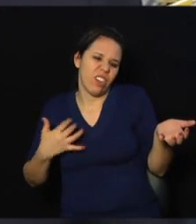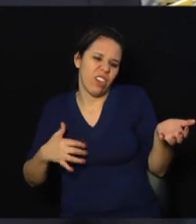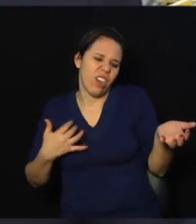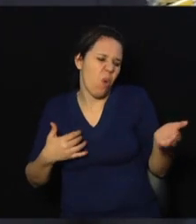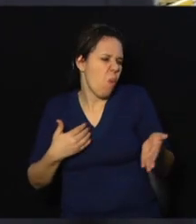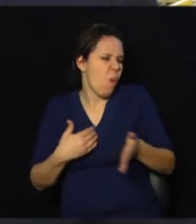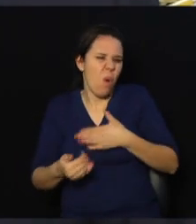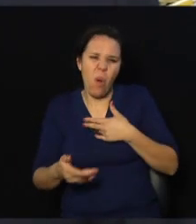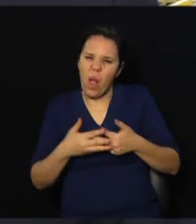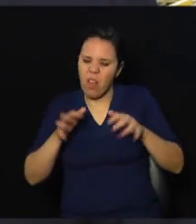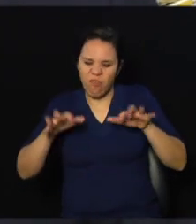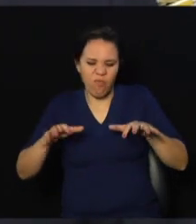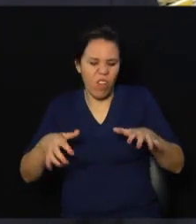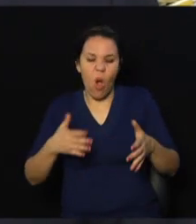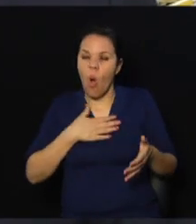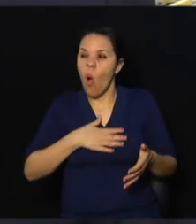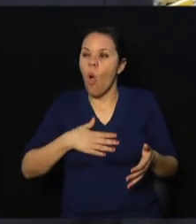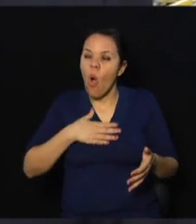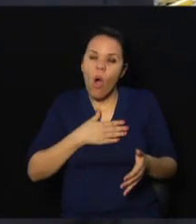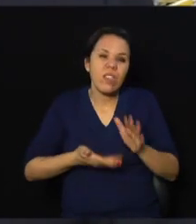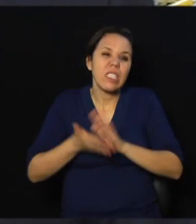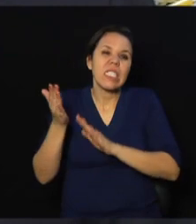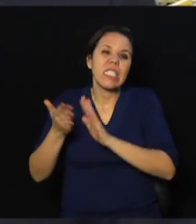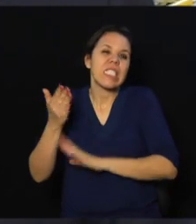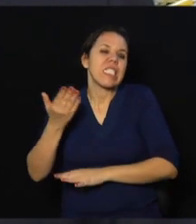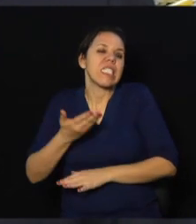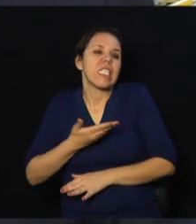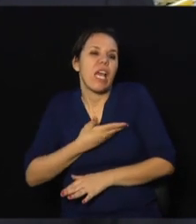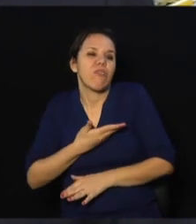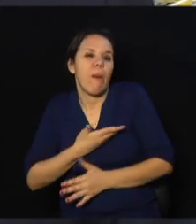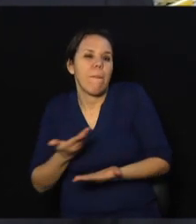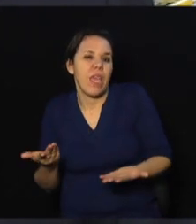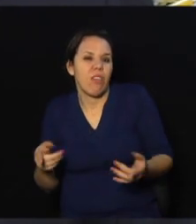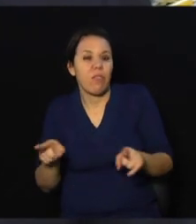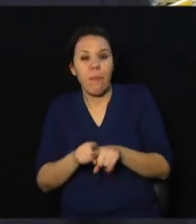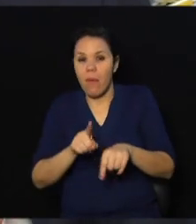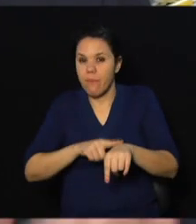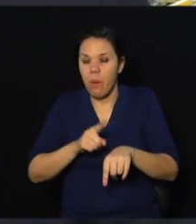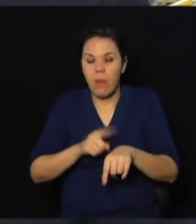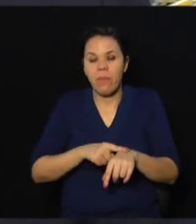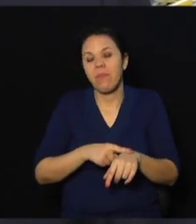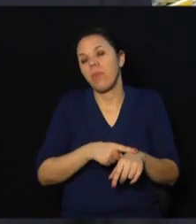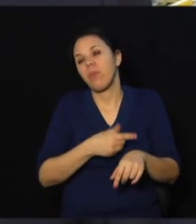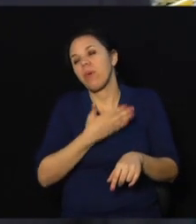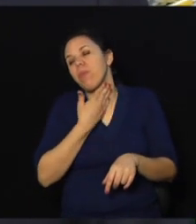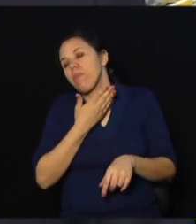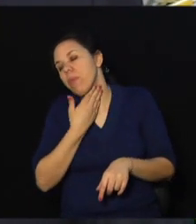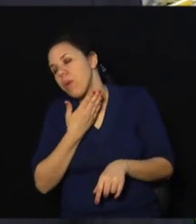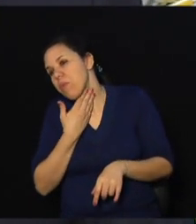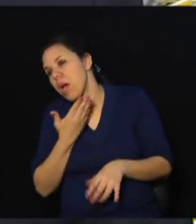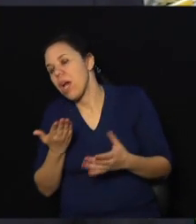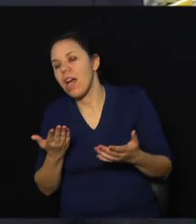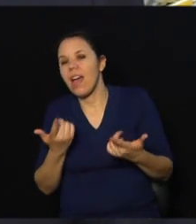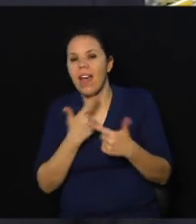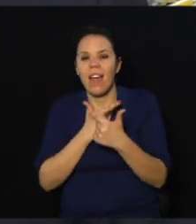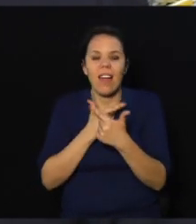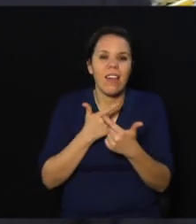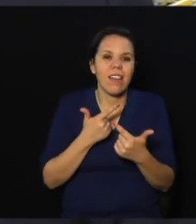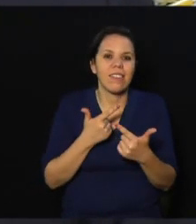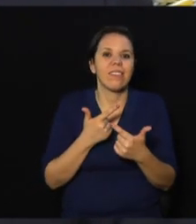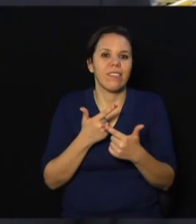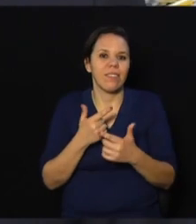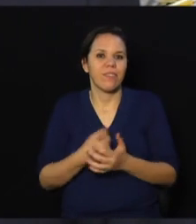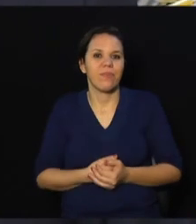instrumento musical. Eu gosto de sair com meus amigos. Tem um momento que você tem que sair com os amigos. Jogar papo pro ar, né? Bater um papo, dar risada.